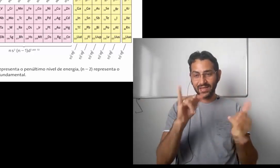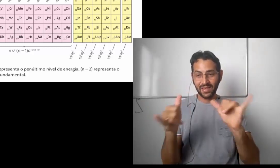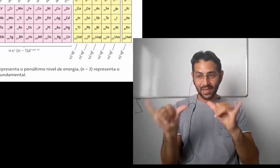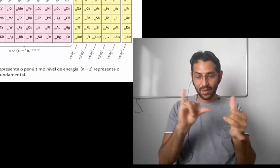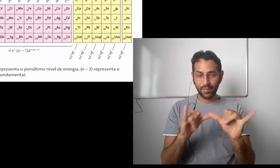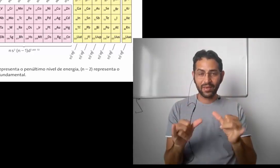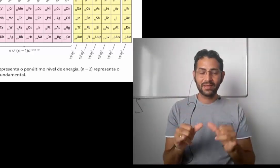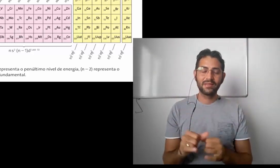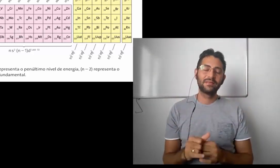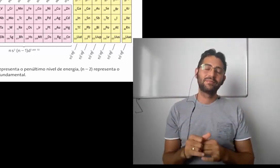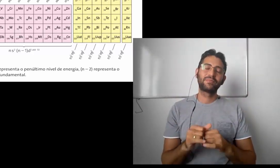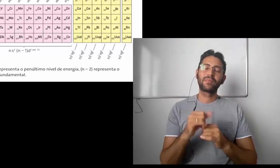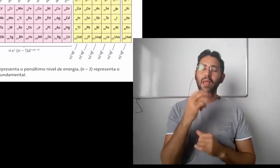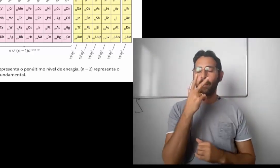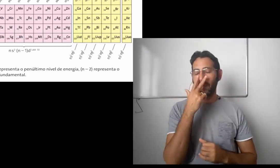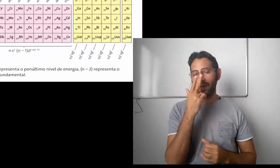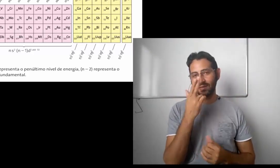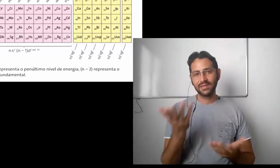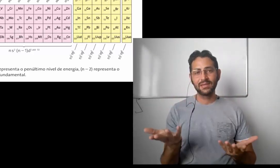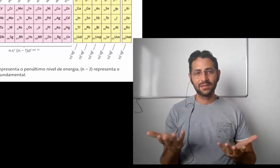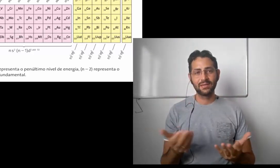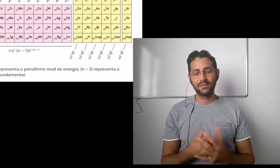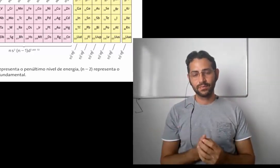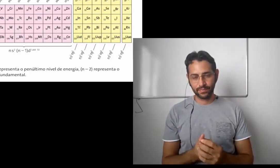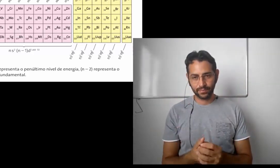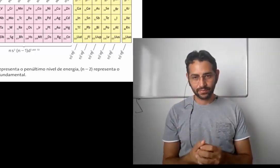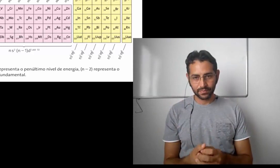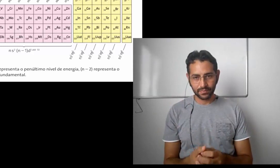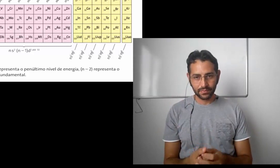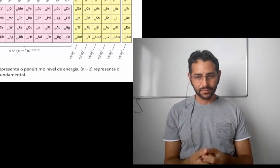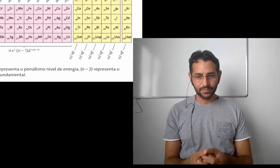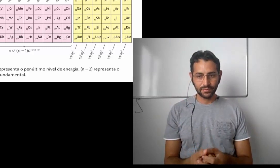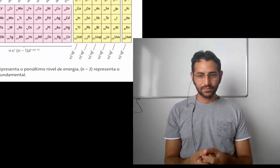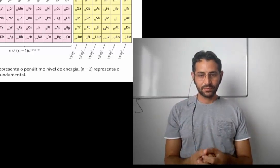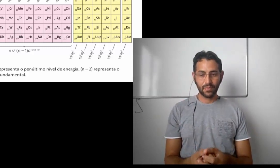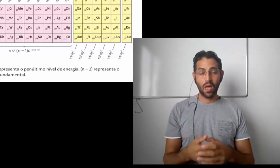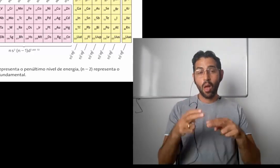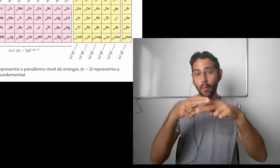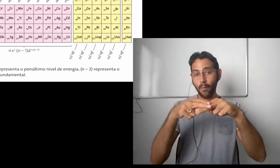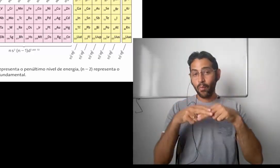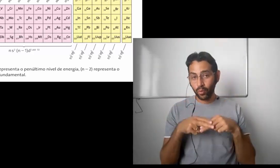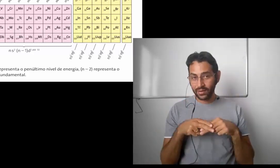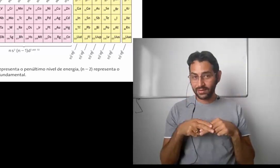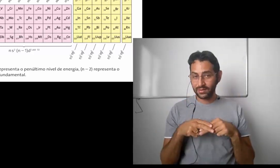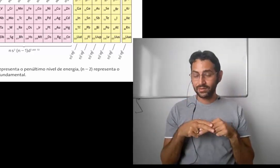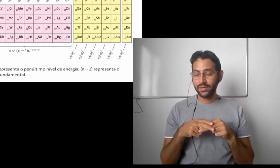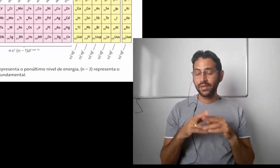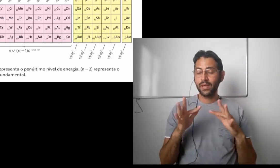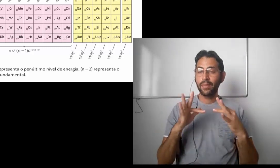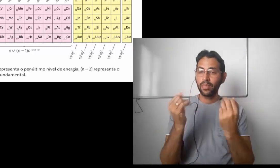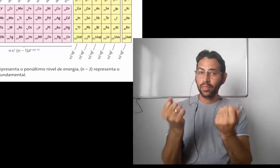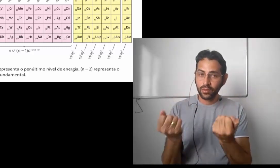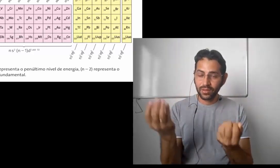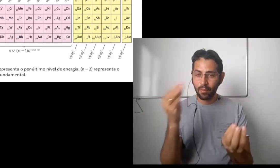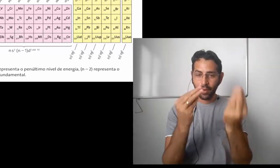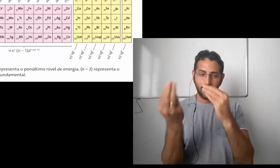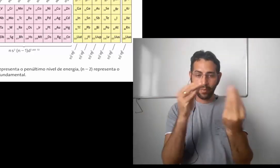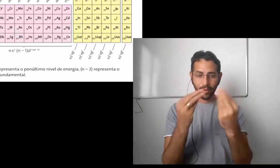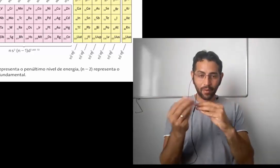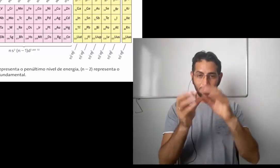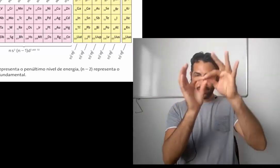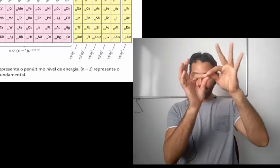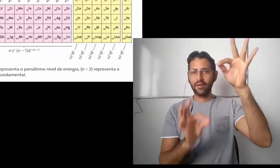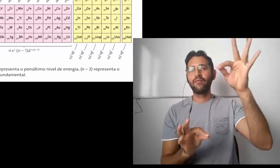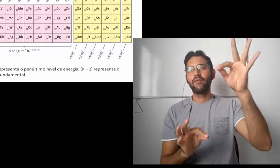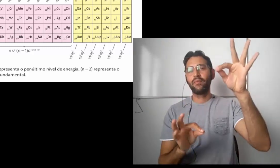eles têm as mesmas propriedades ou propriedades muito semelhantes, propriedades físicas e químicas muito semelhantes. Por esse motivo também que ele